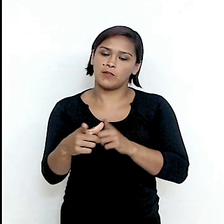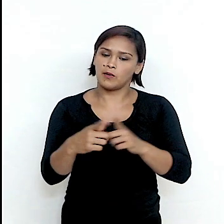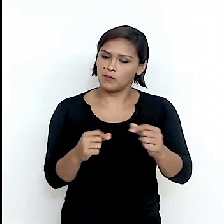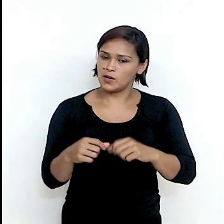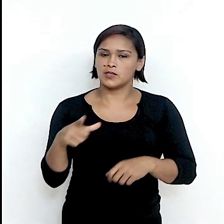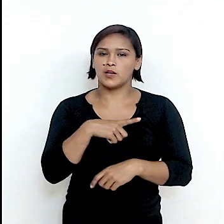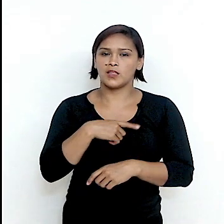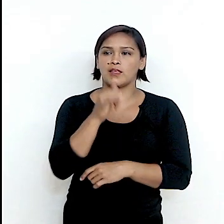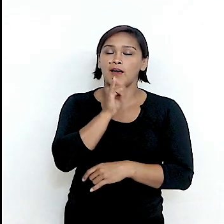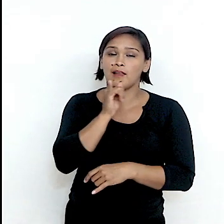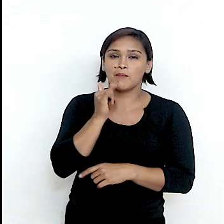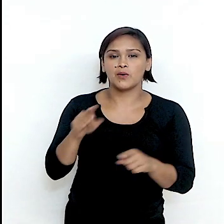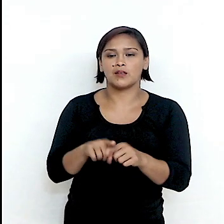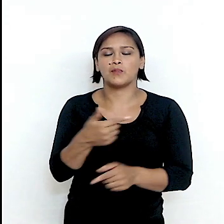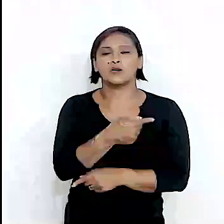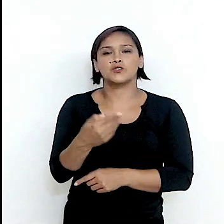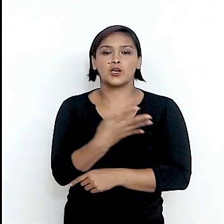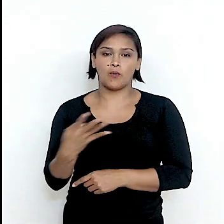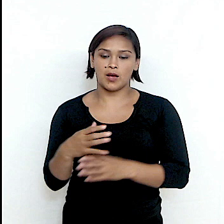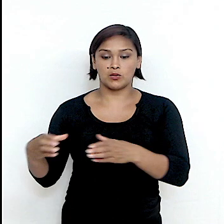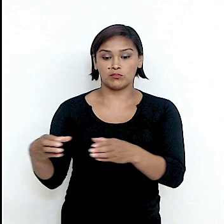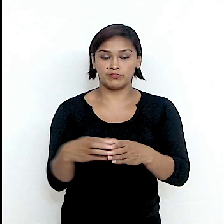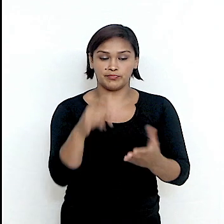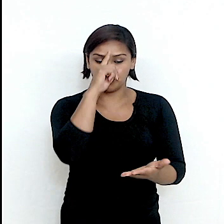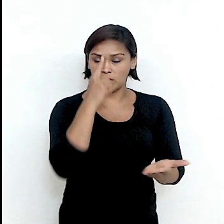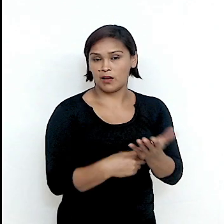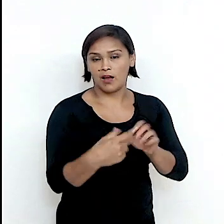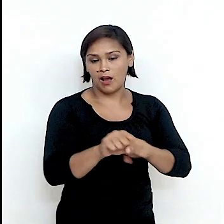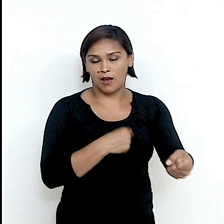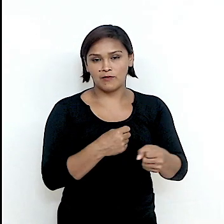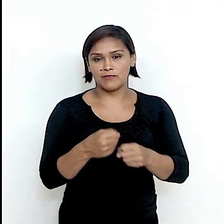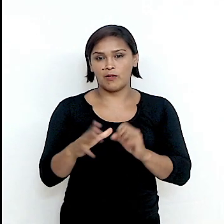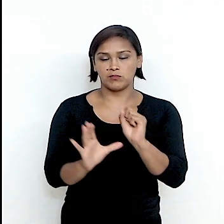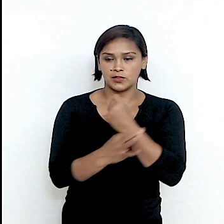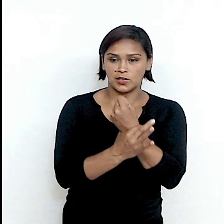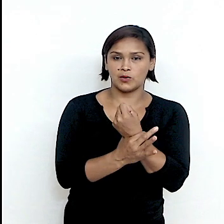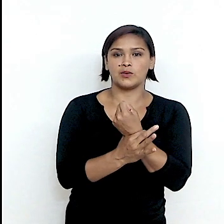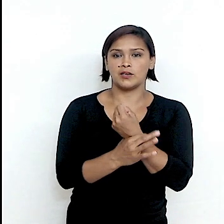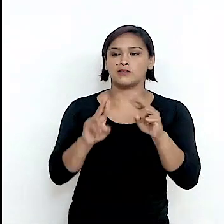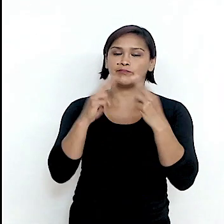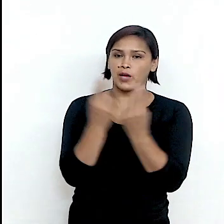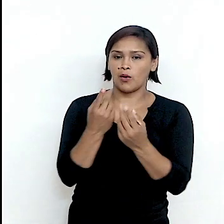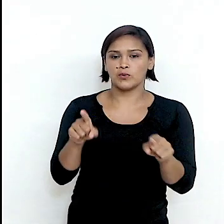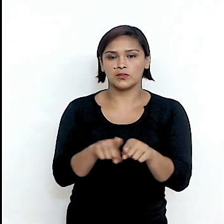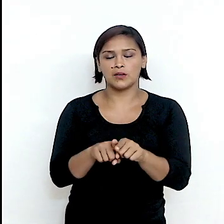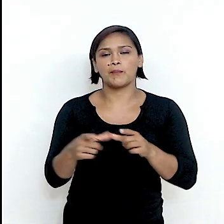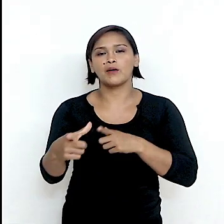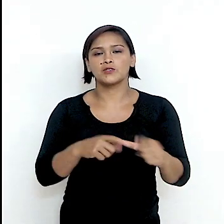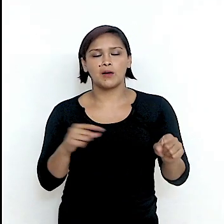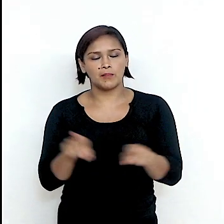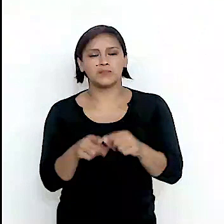junto com índia Alemanha integra o g-4 um grupo que defende a reforma do Conselho de Segurança na o nas o Japão também